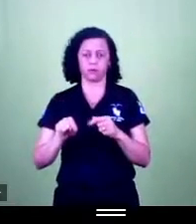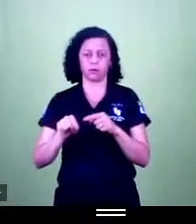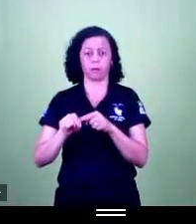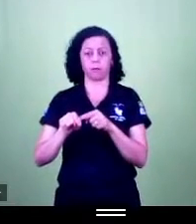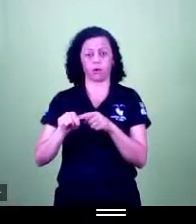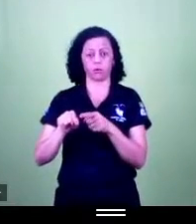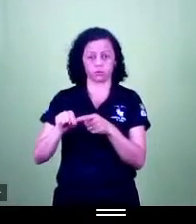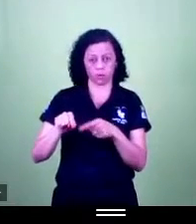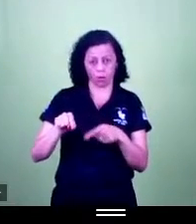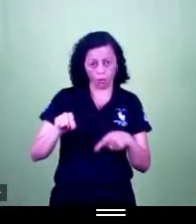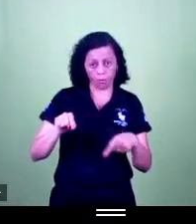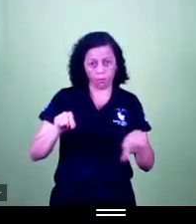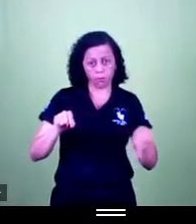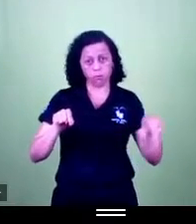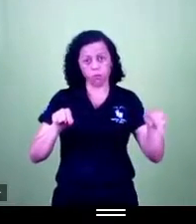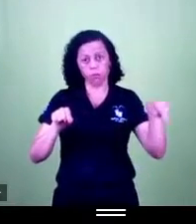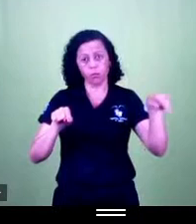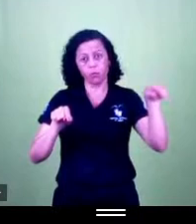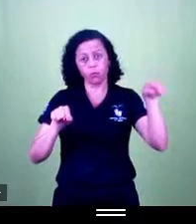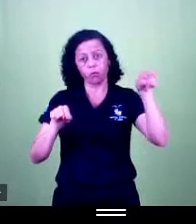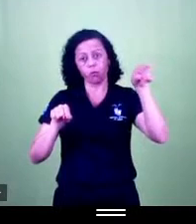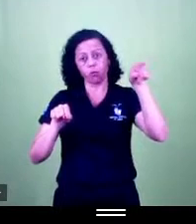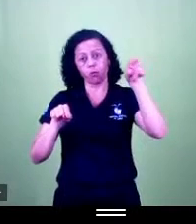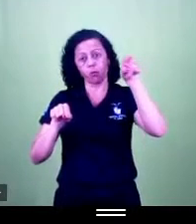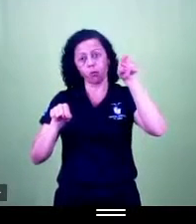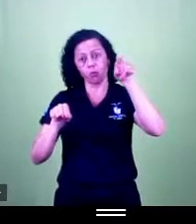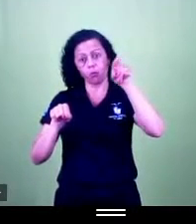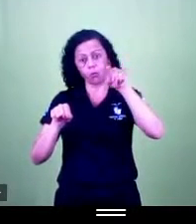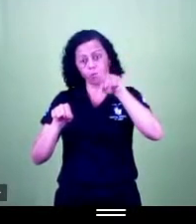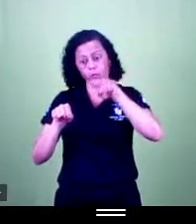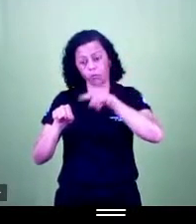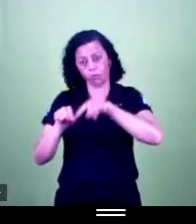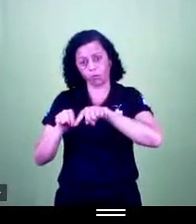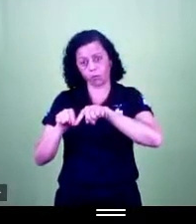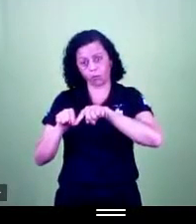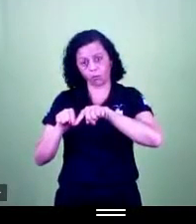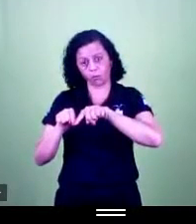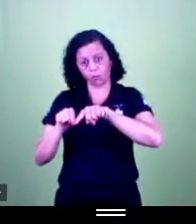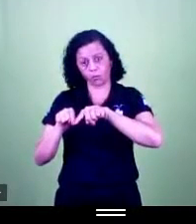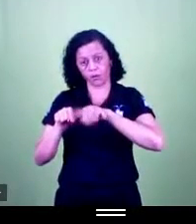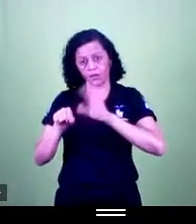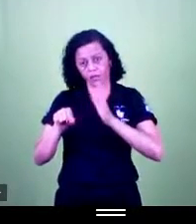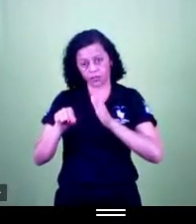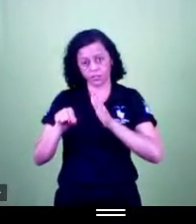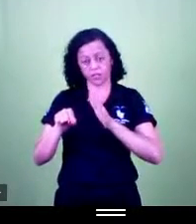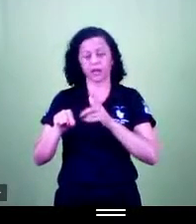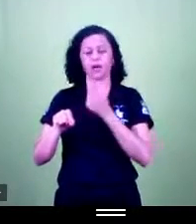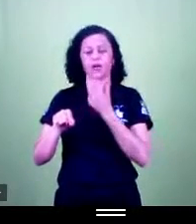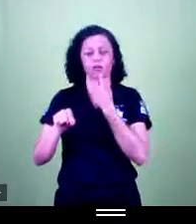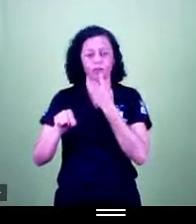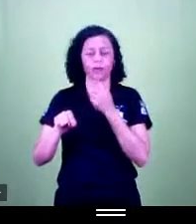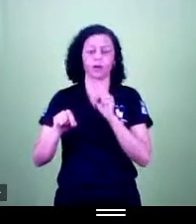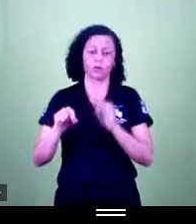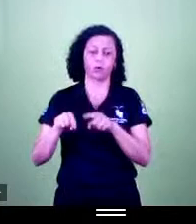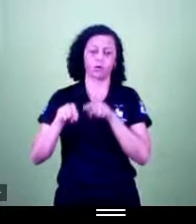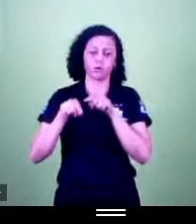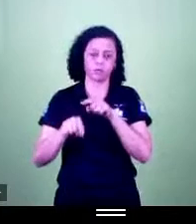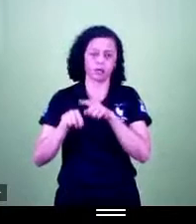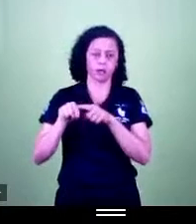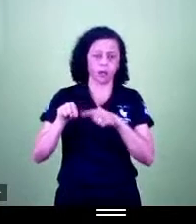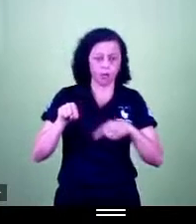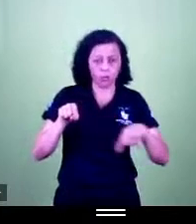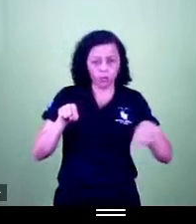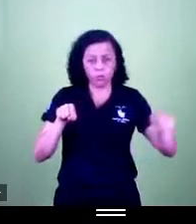nó de baixo. Vou circular aqui no R1. Não vou voltar aqui não, eu já fiz essa malha em vermelho. Eu saio desse nó, vou circular, passar aqui